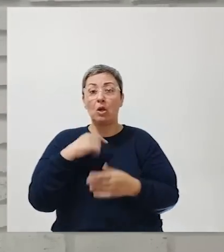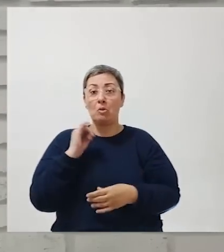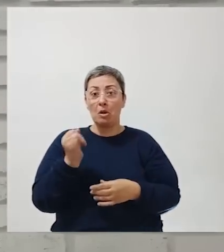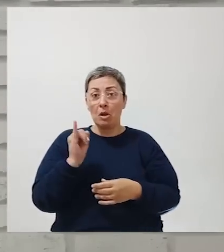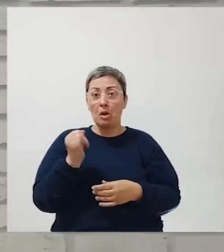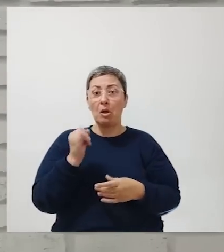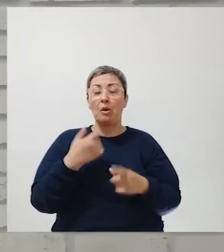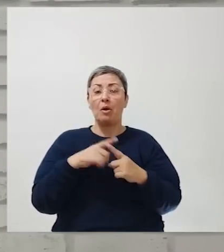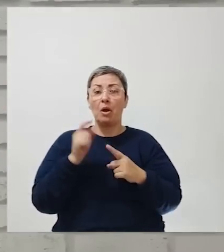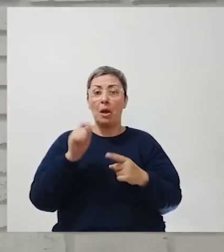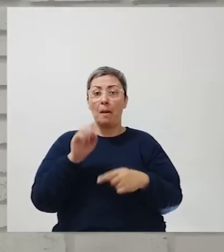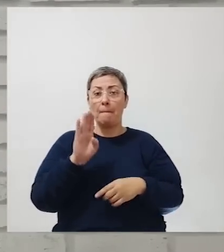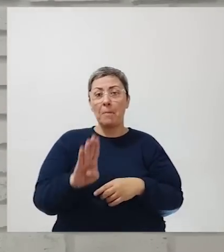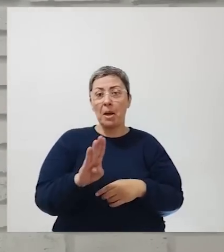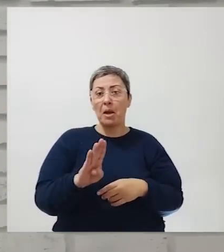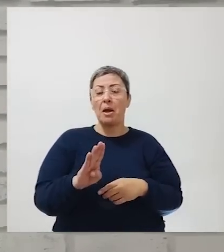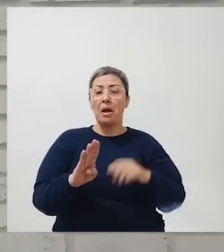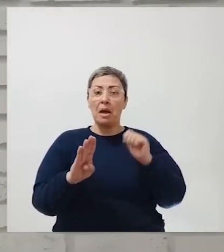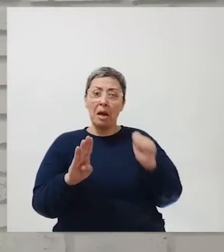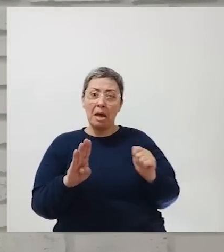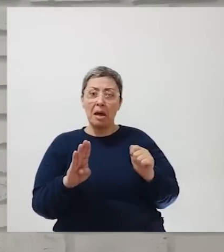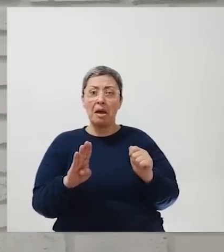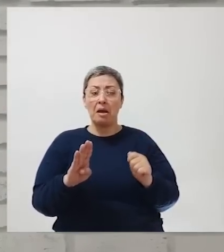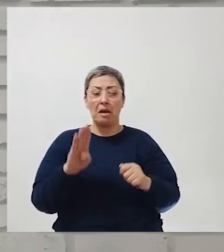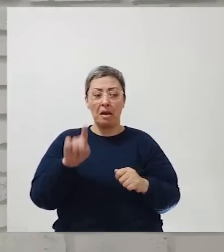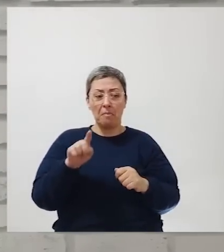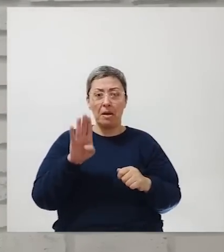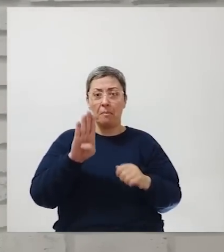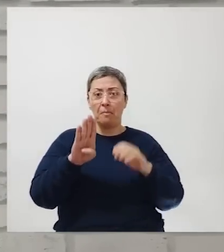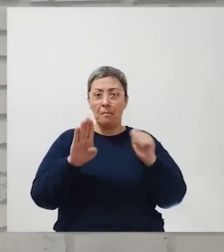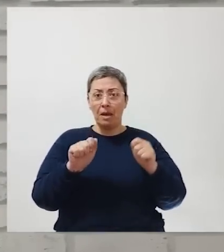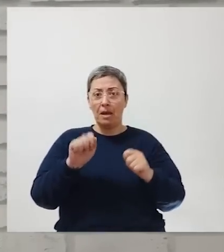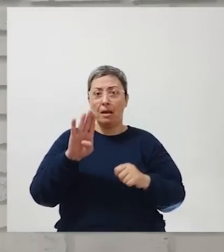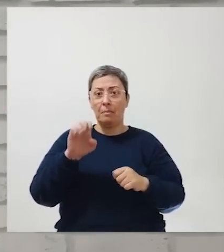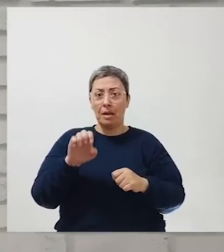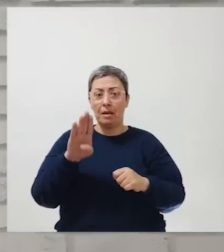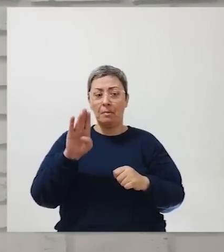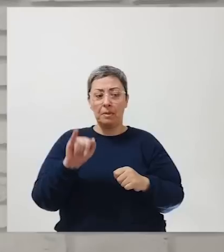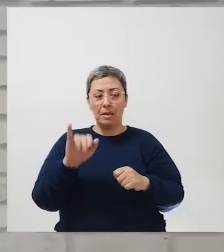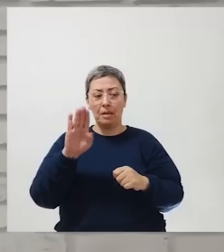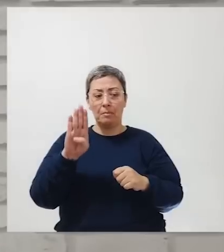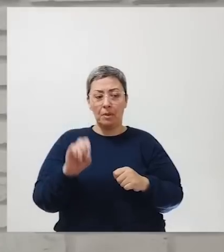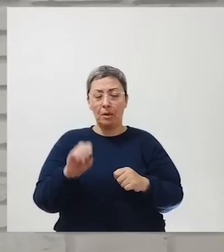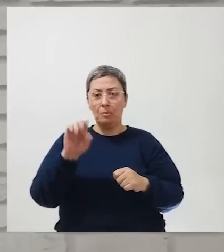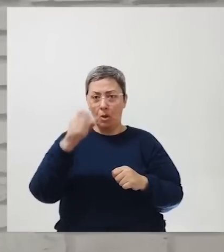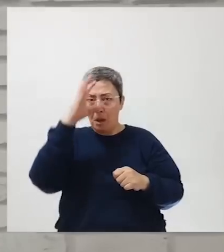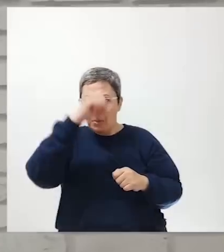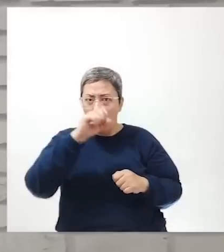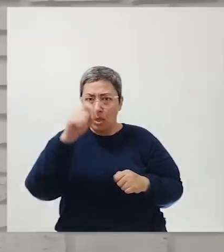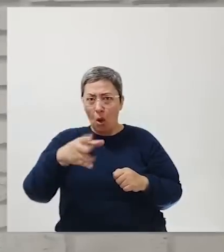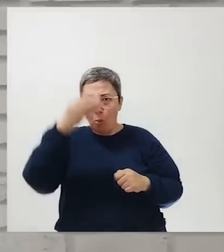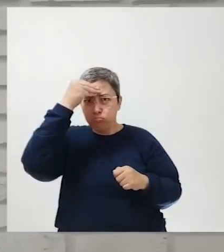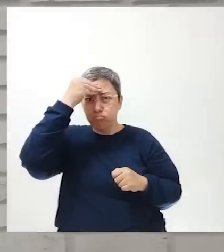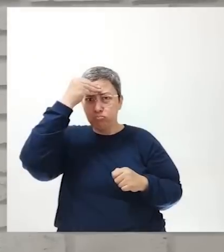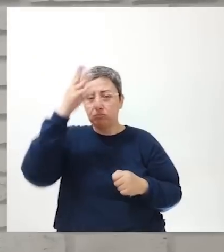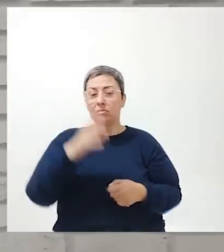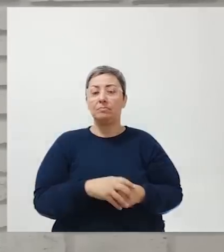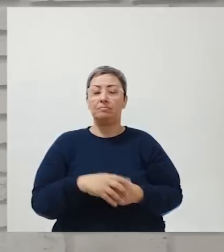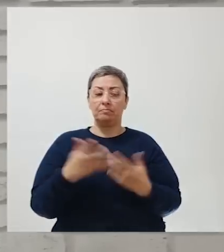falavam assim, esse é um B, esse é um A, viu? Babibibabu. Aprendeu? Decora